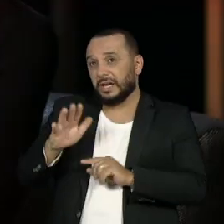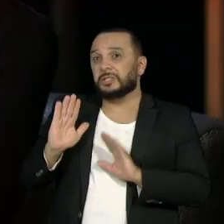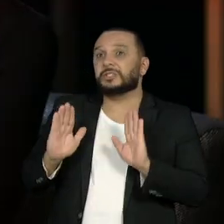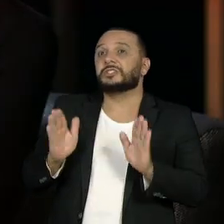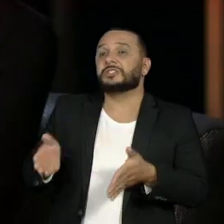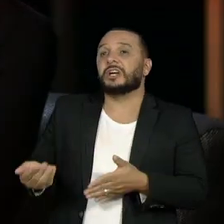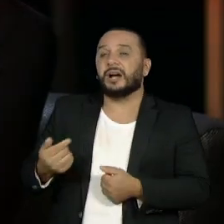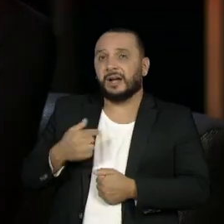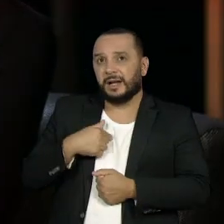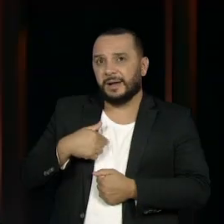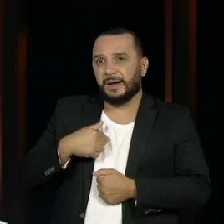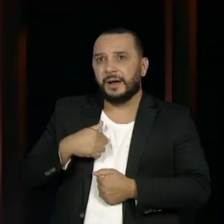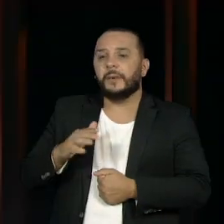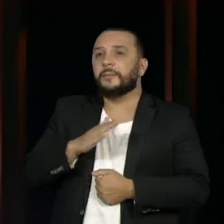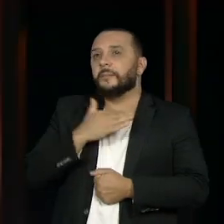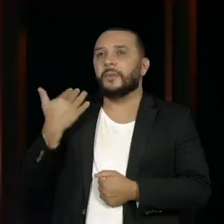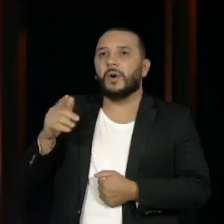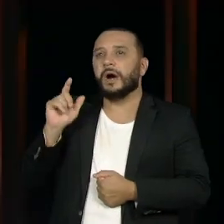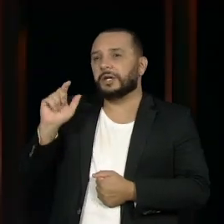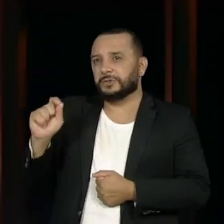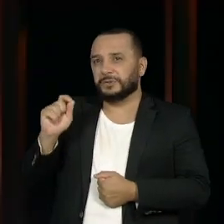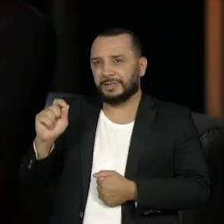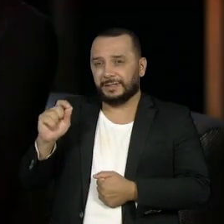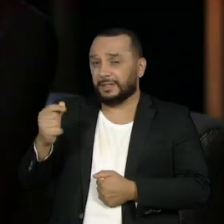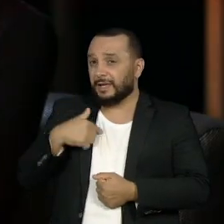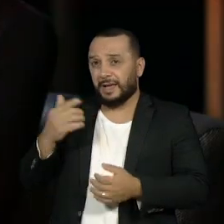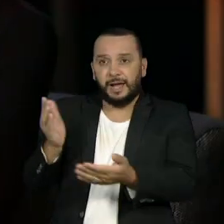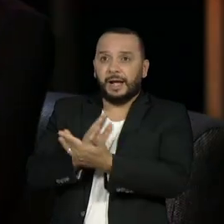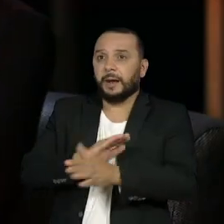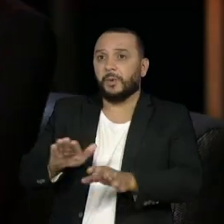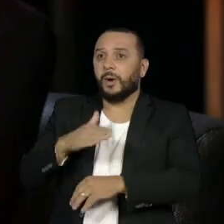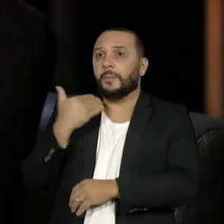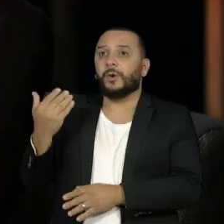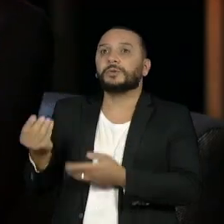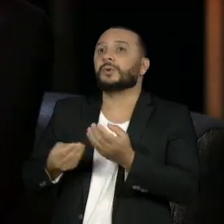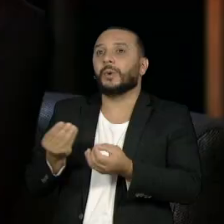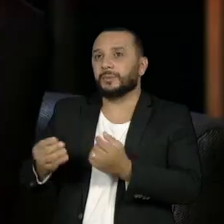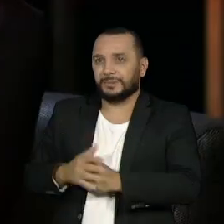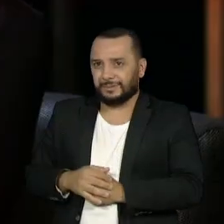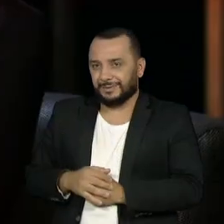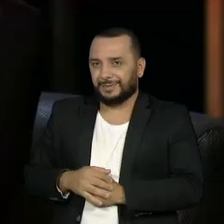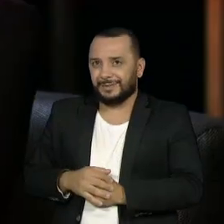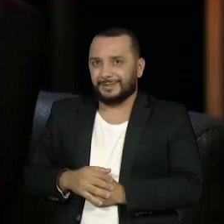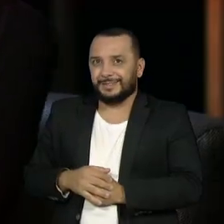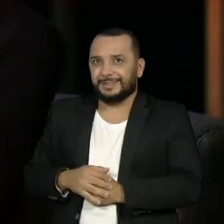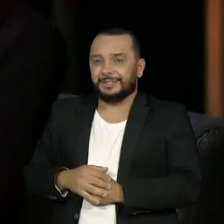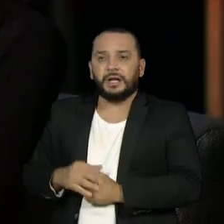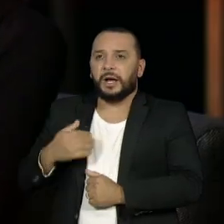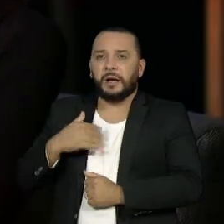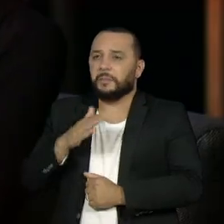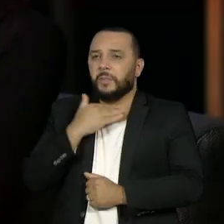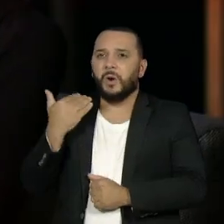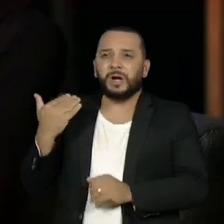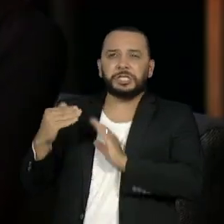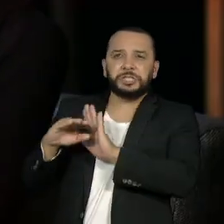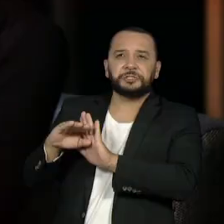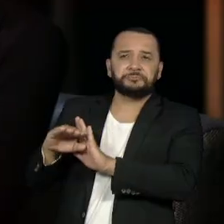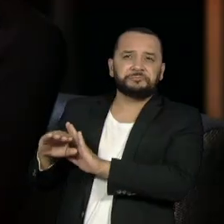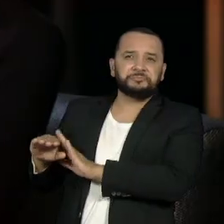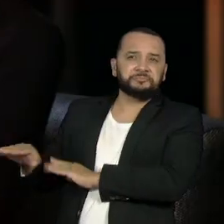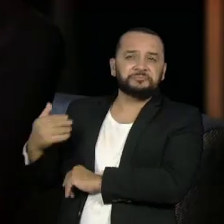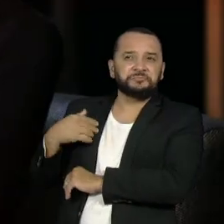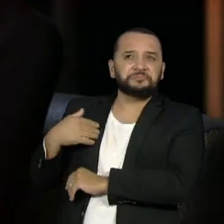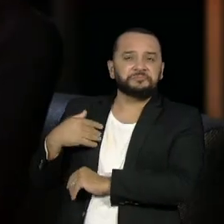de um jeito de sequestrar a morte matou a morte de que maneira a tornando a morte quase que